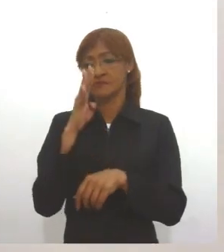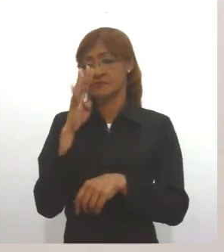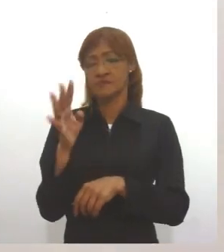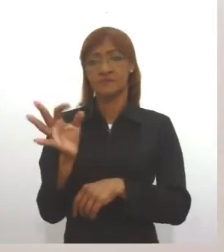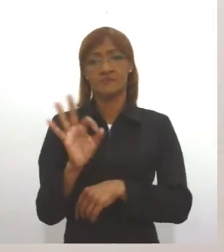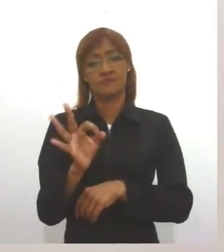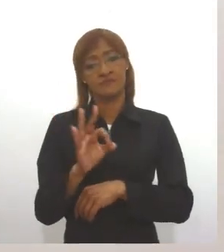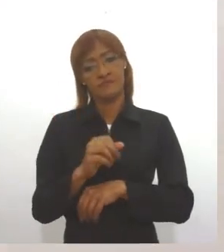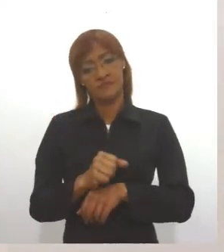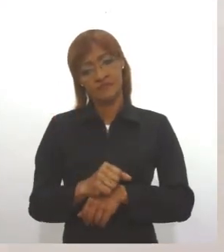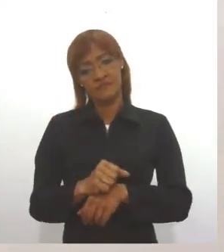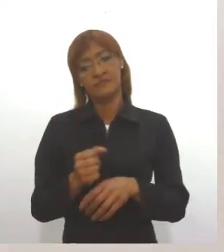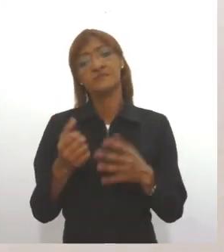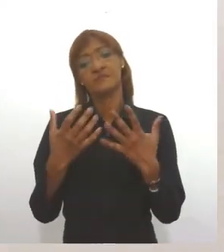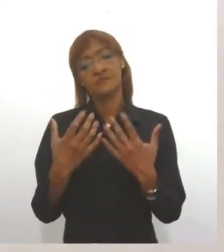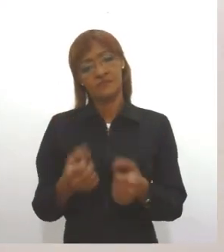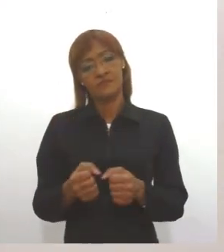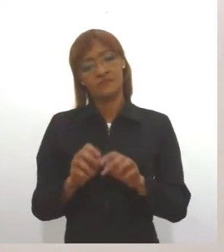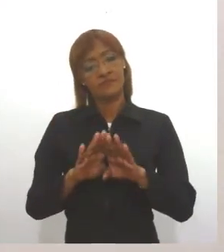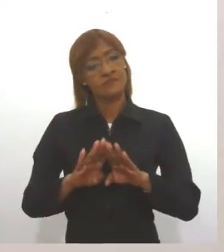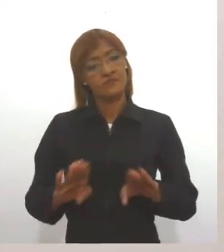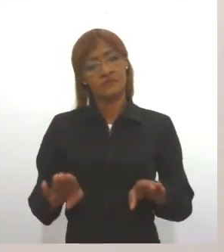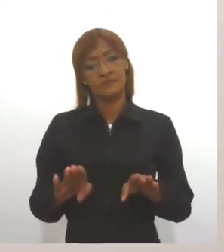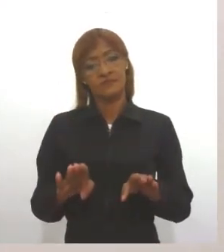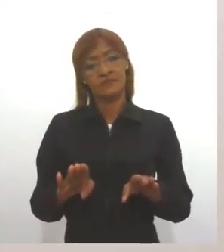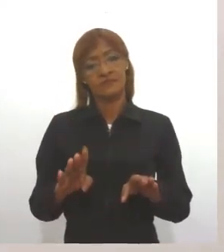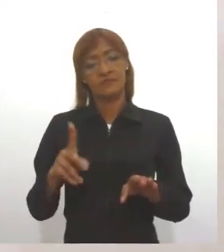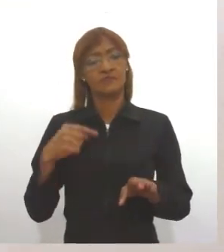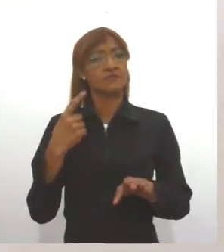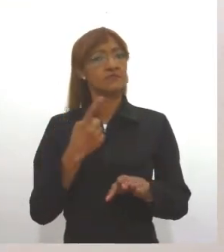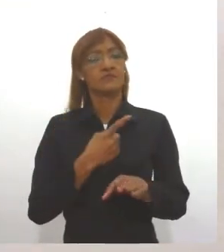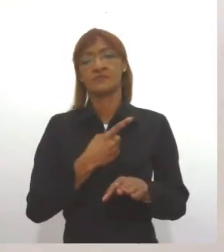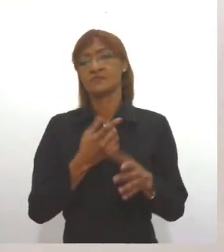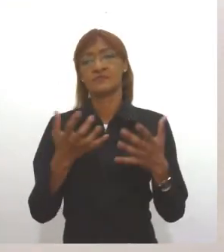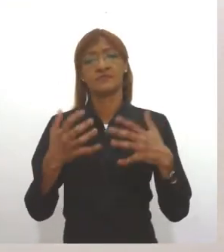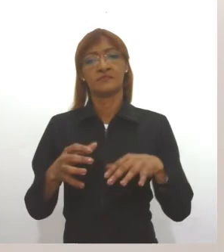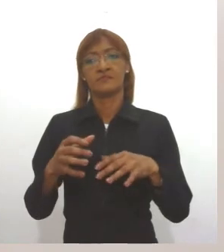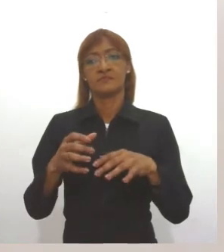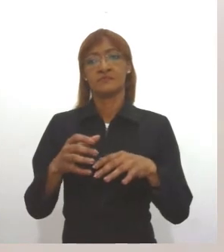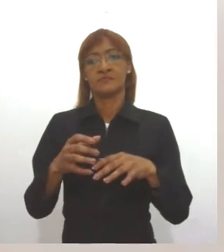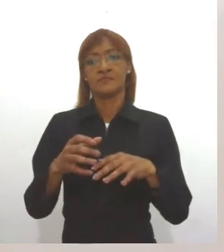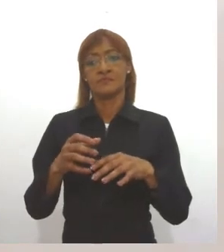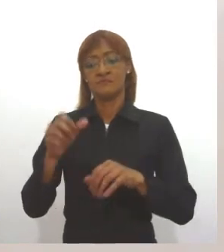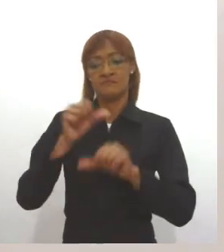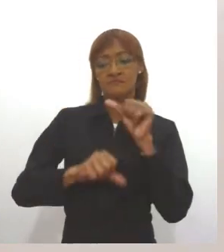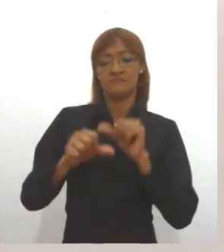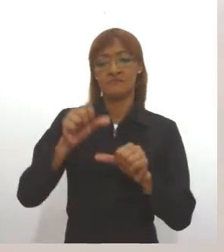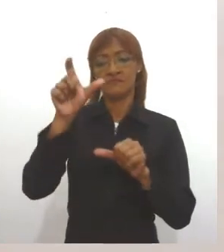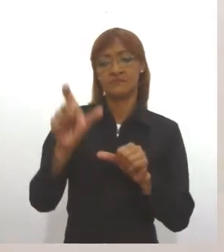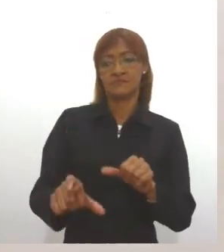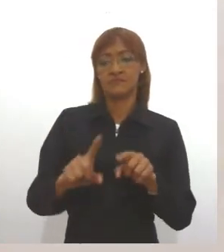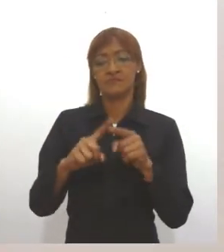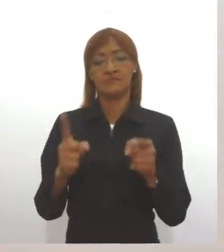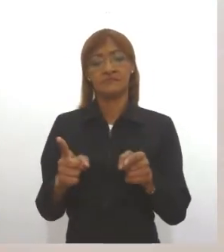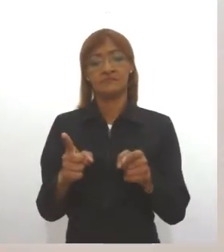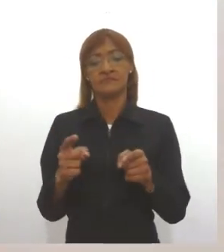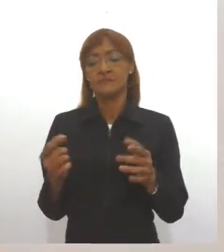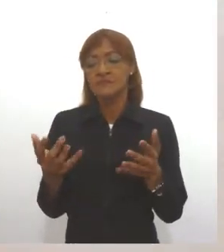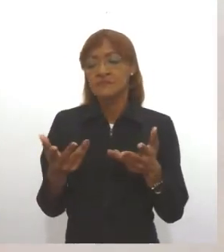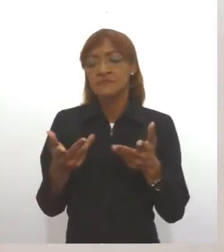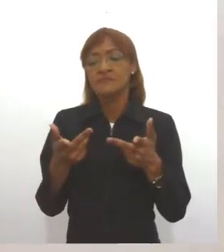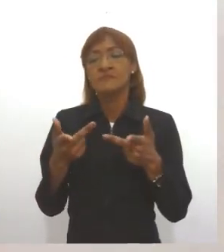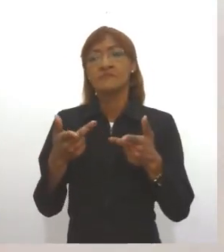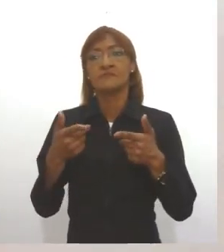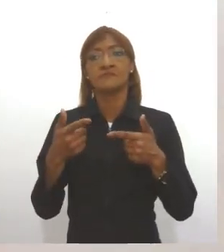serem aceitas como elas são, sem que nós queiramos mudar as pessoas, mas através desse acolhimento fraterno, em que